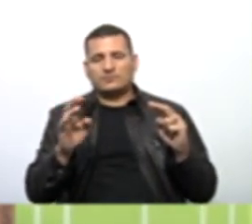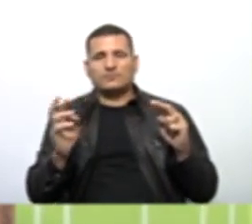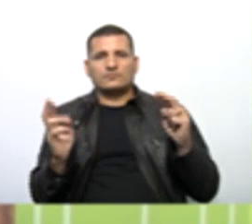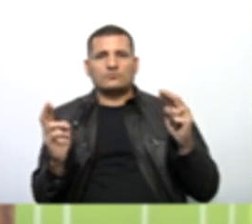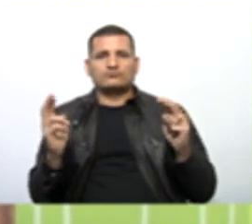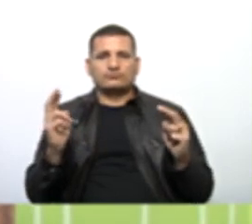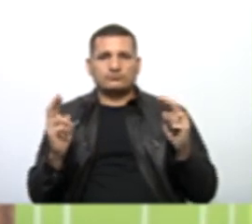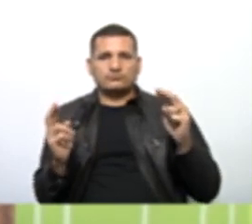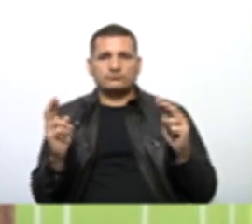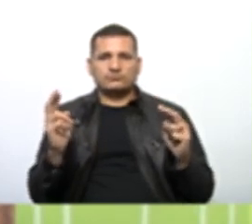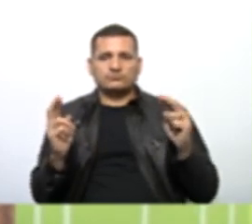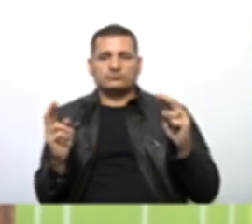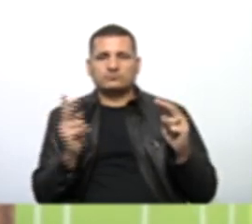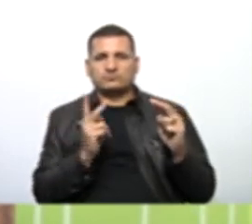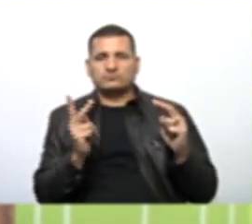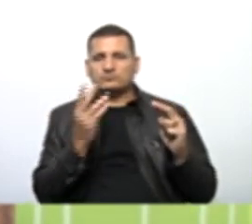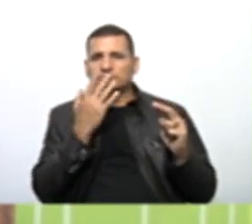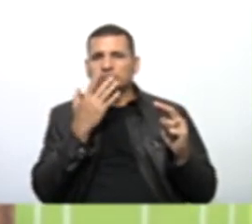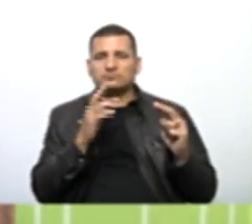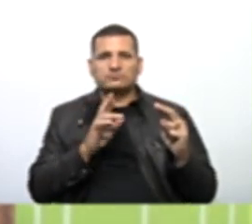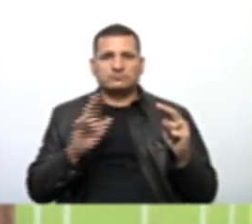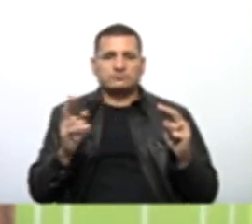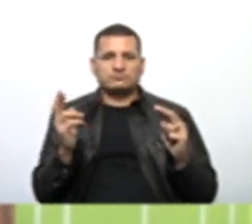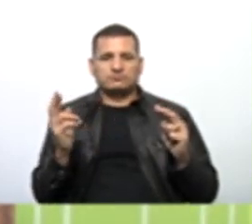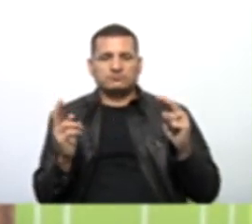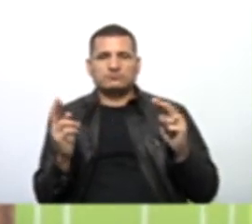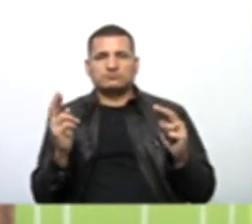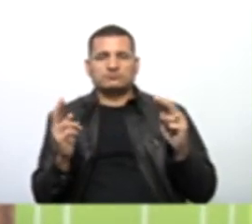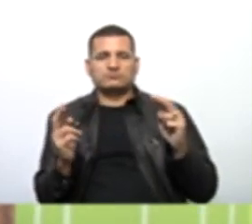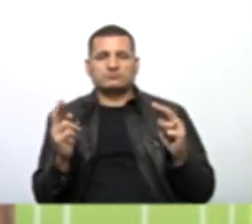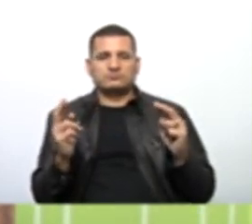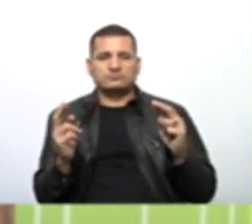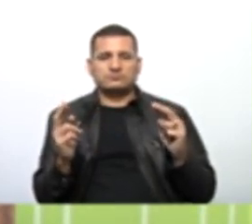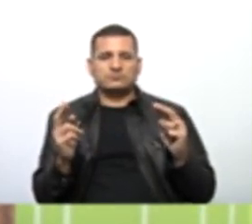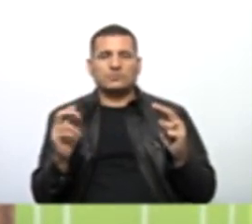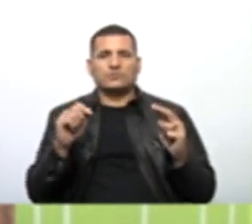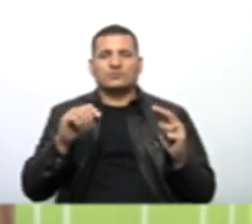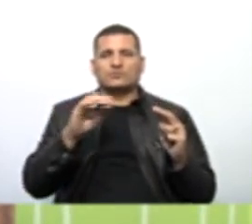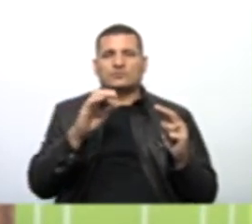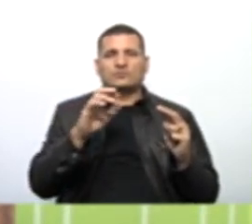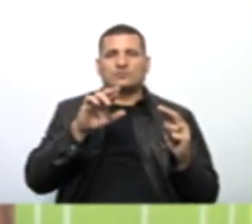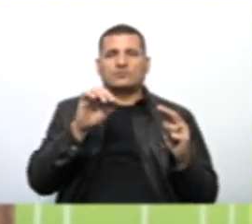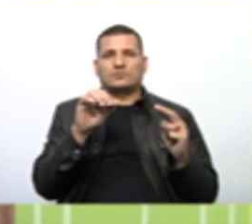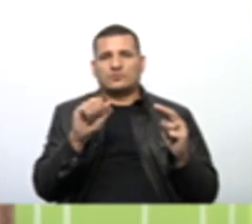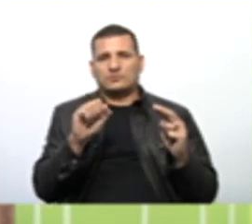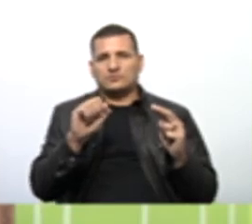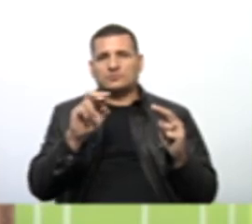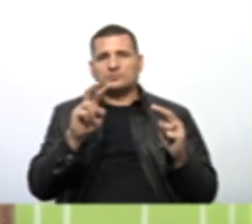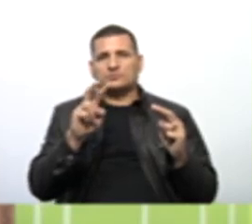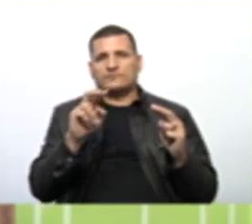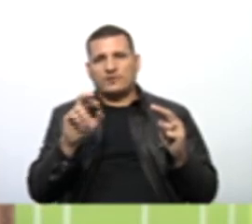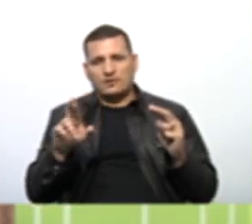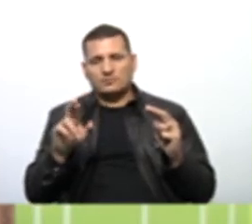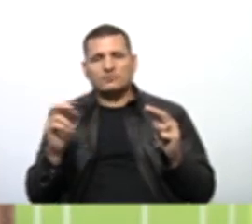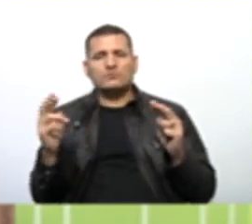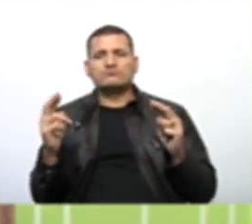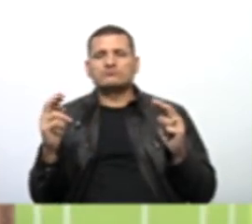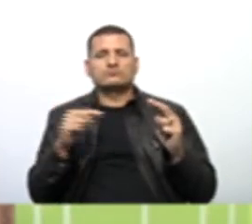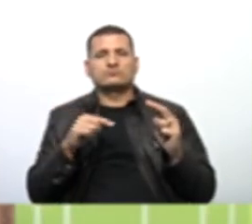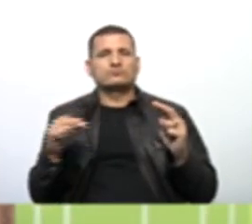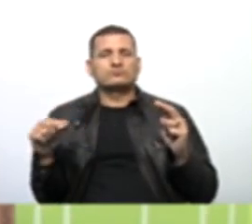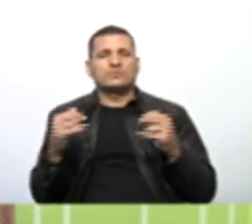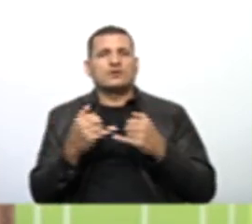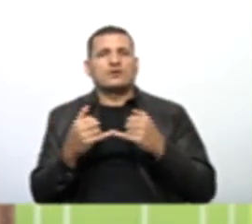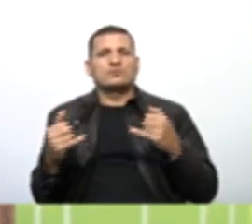pontas são de cores diferente então eu estou montando é isso um cabo crossover certo pra que serve esse tipo de cabo quero